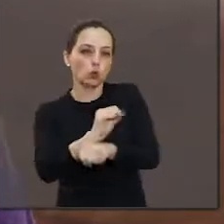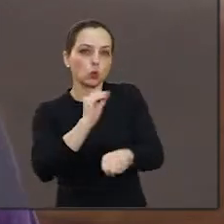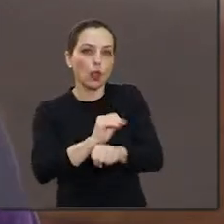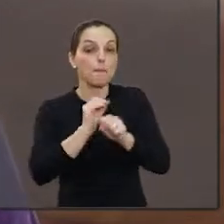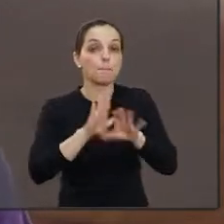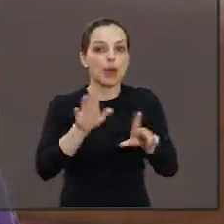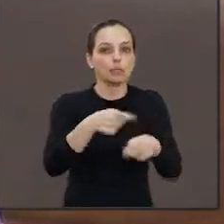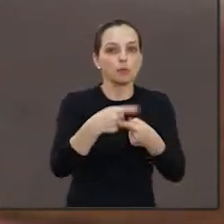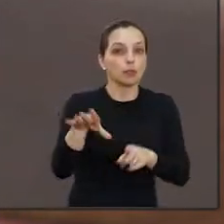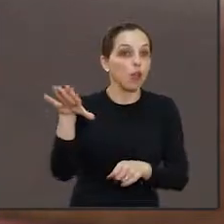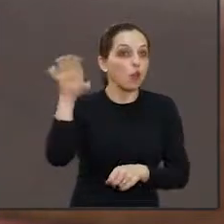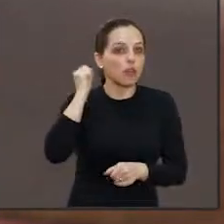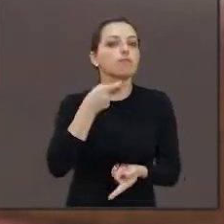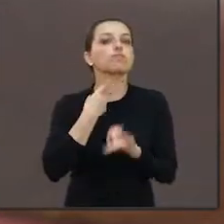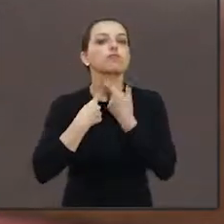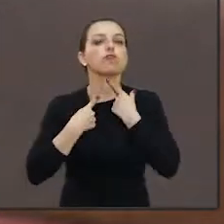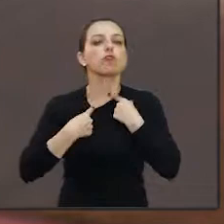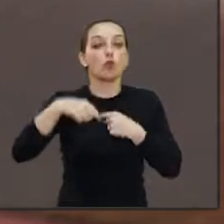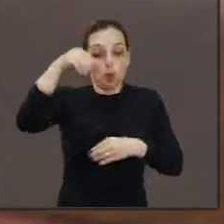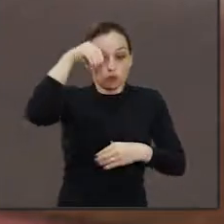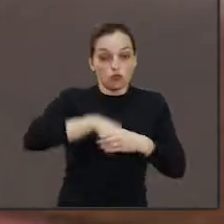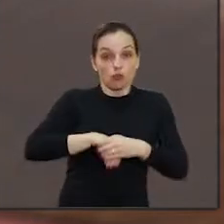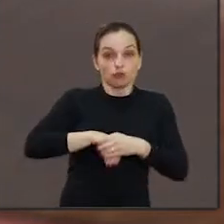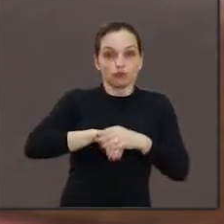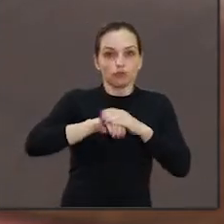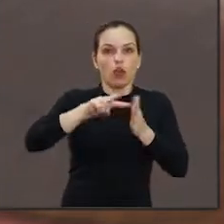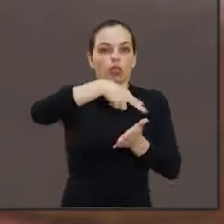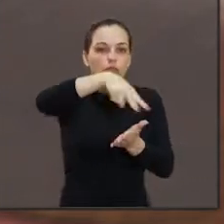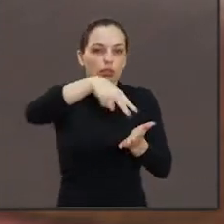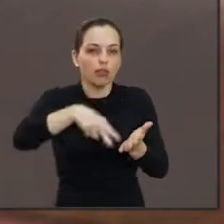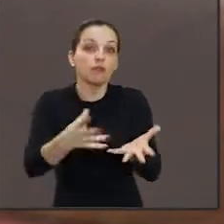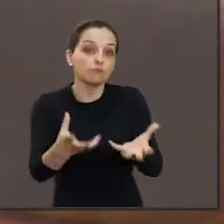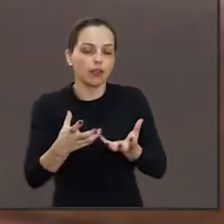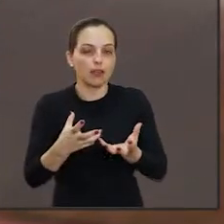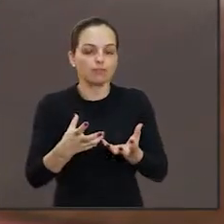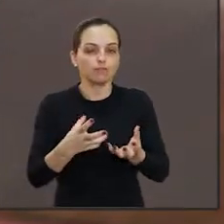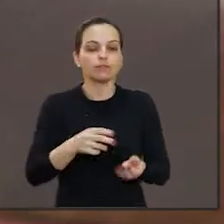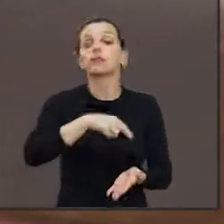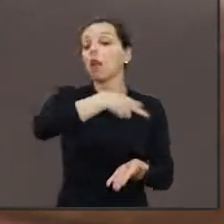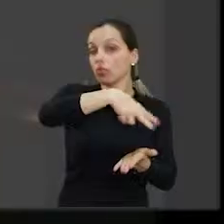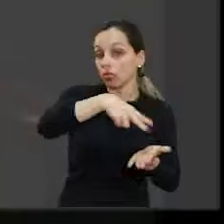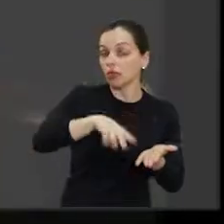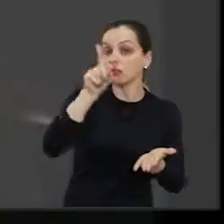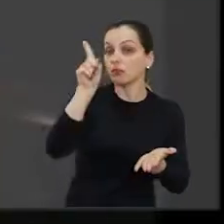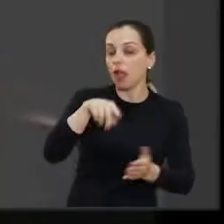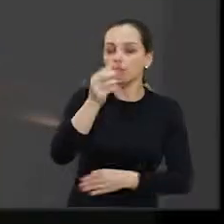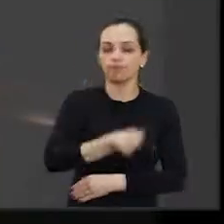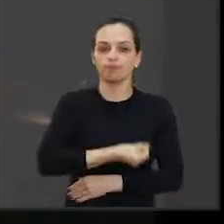passinhos, está sempre ouvindo uma música e pensando numa coreografia. A dança é vida.